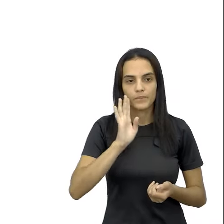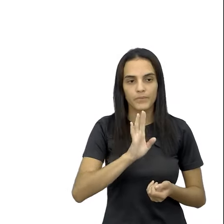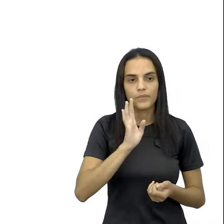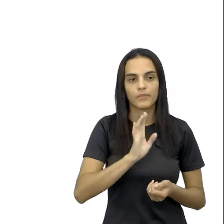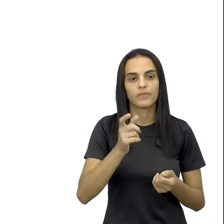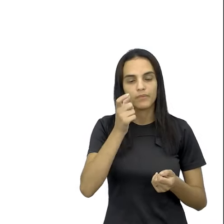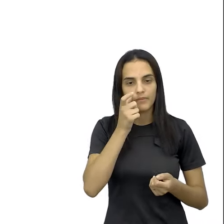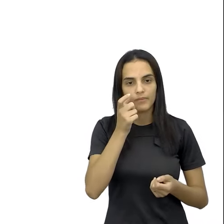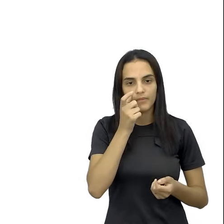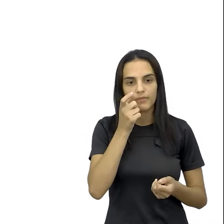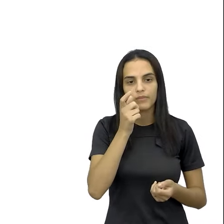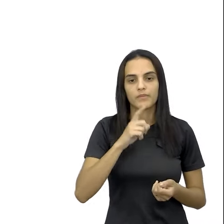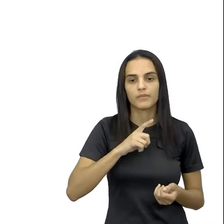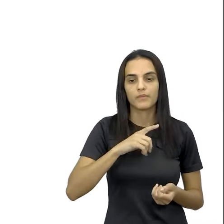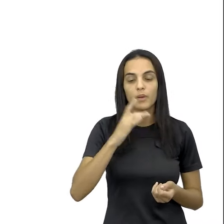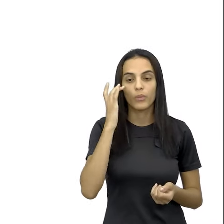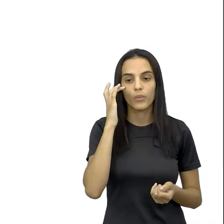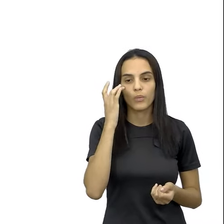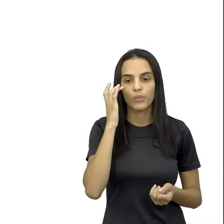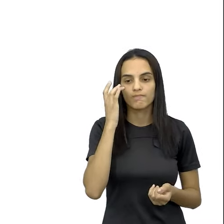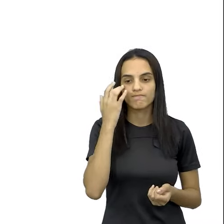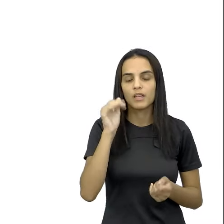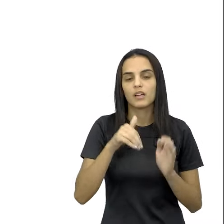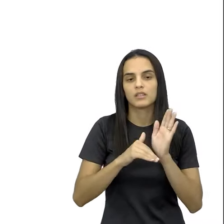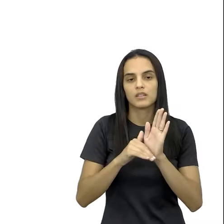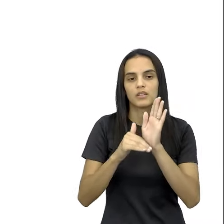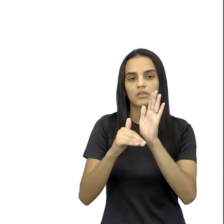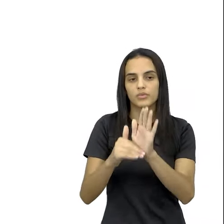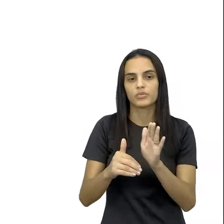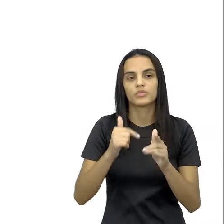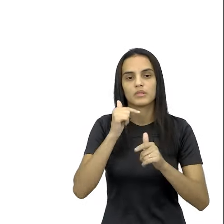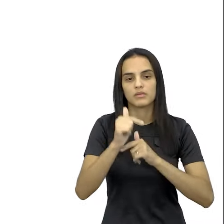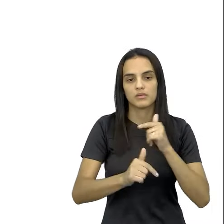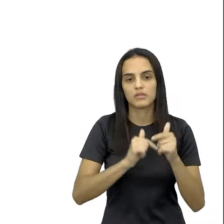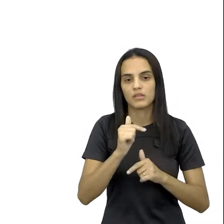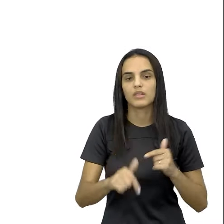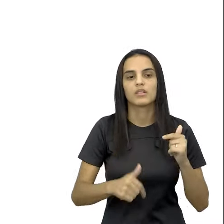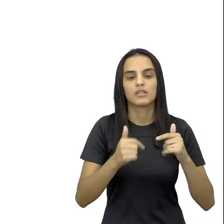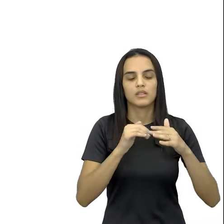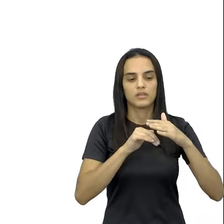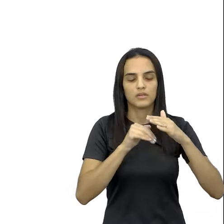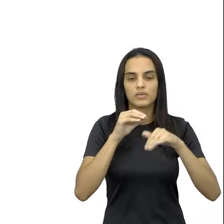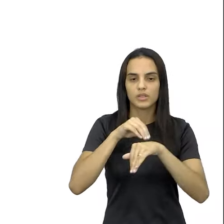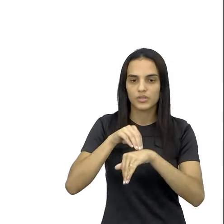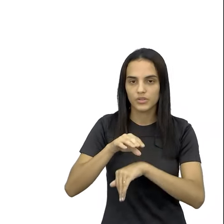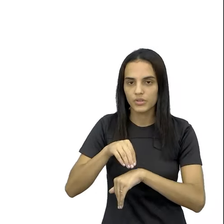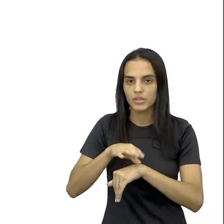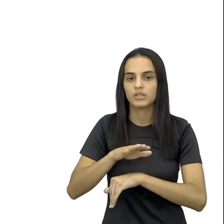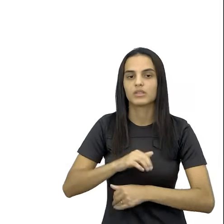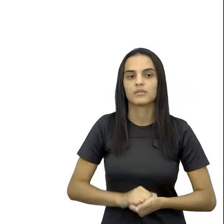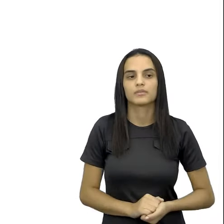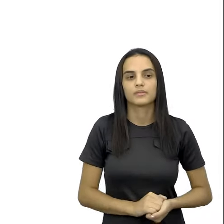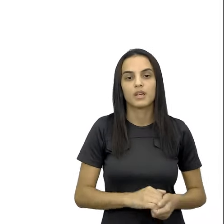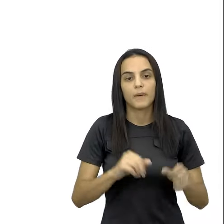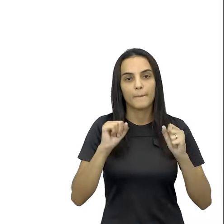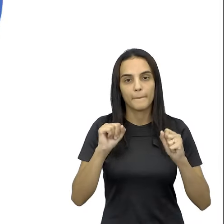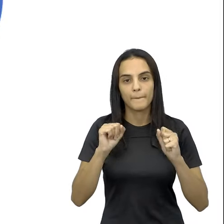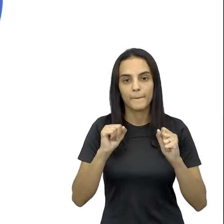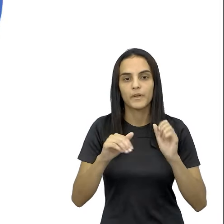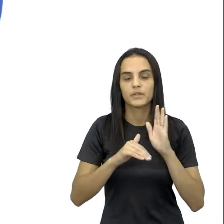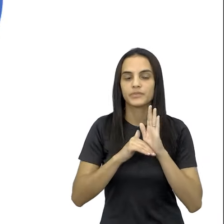bem interessantes, né? Eu acho que isso auxilia no nosso trabalho, né? Nos dá dicas, né? Pode